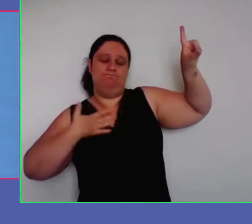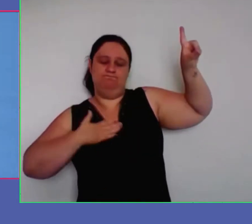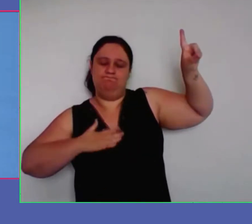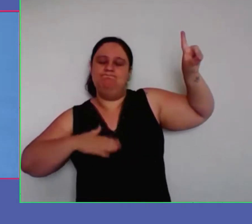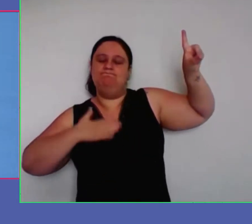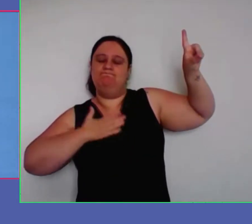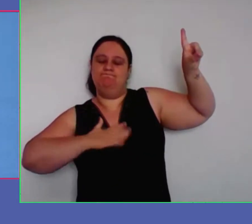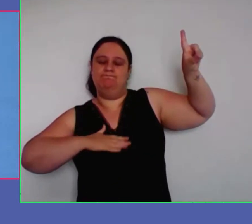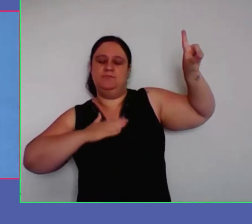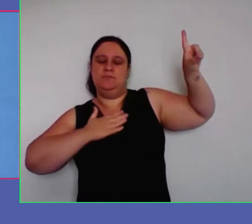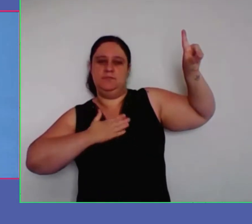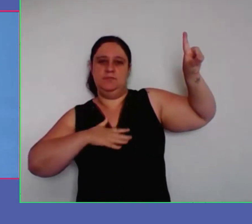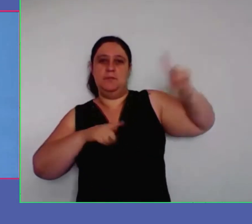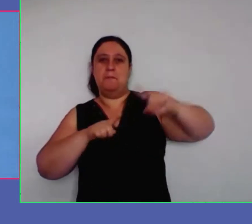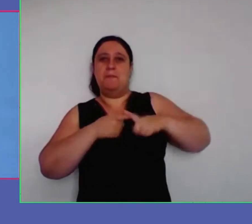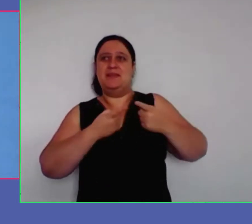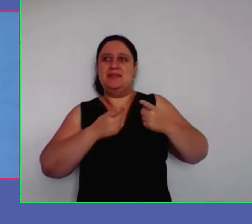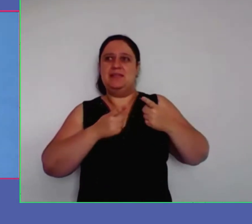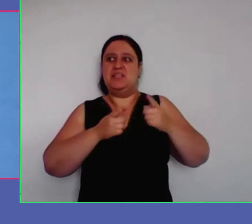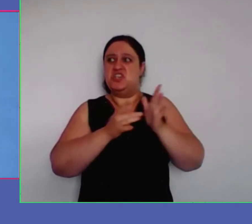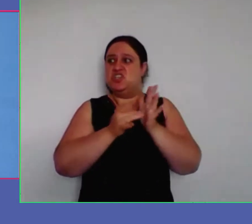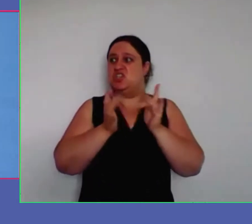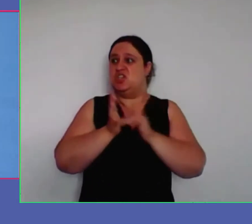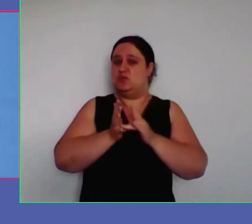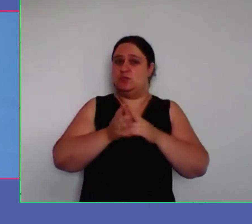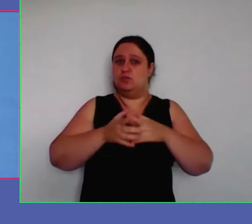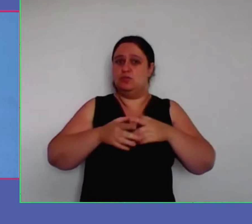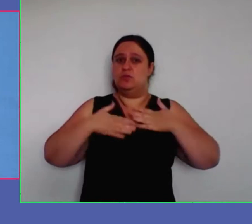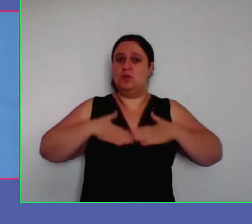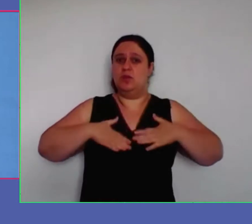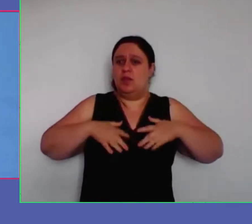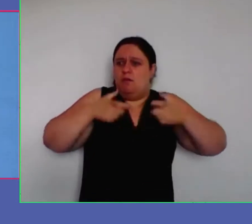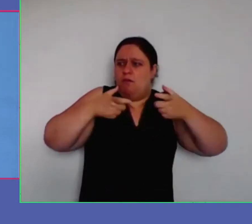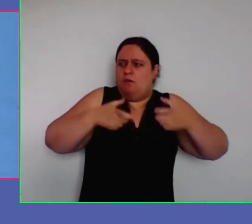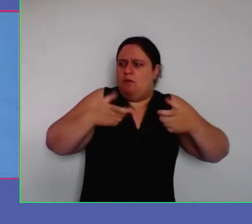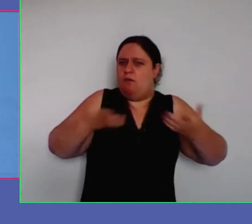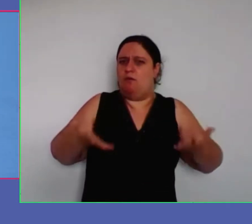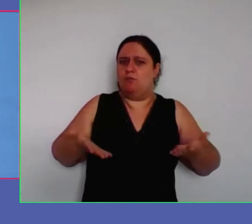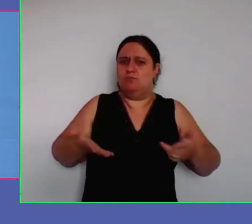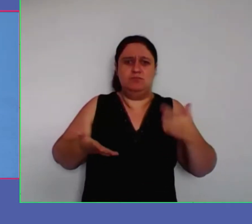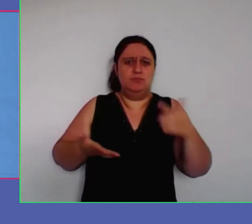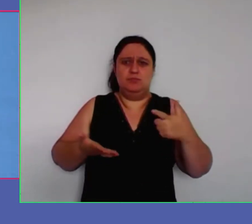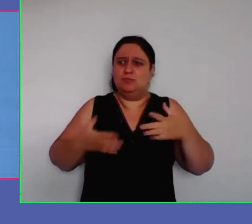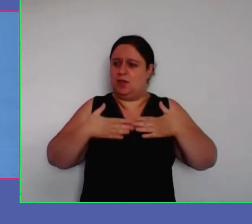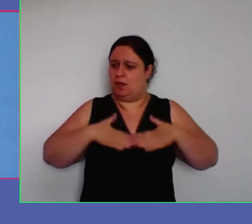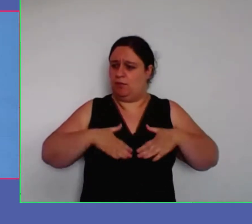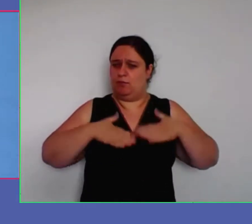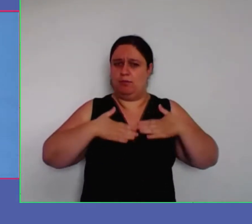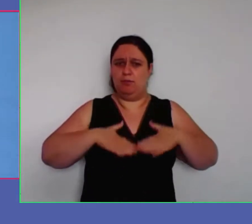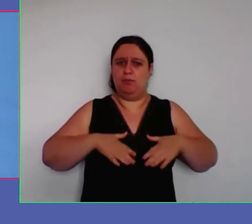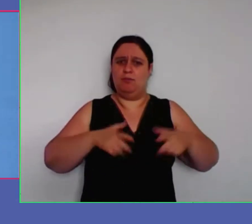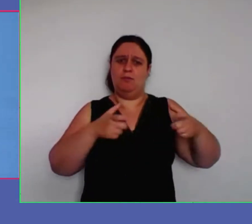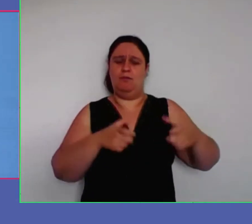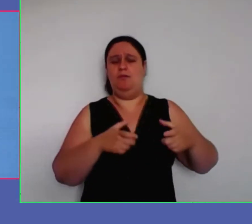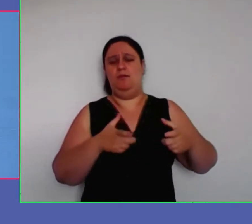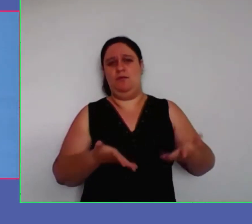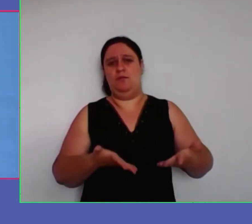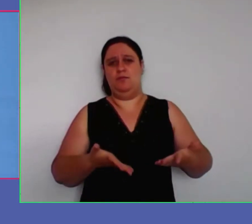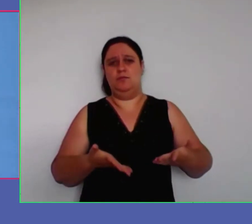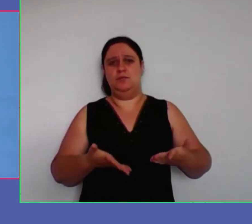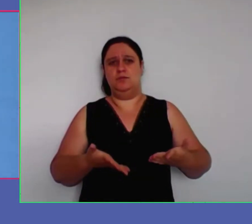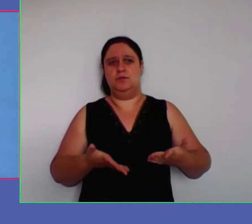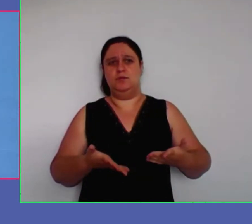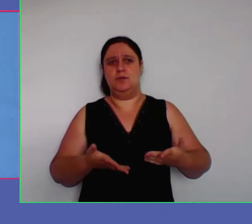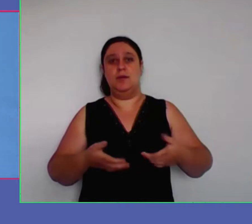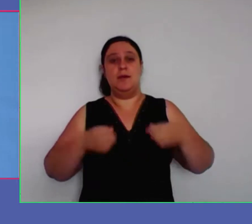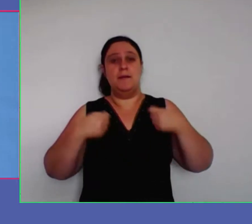tem um lugar de descanso. Deus precisa dar para Cristo